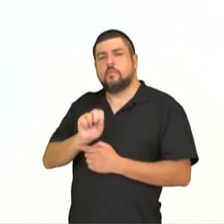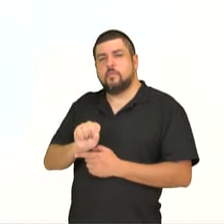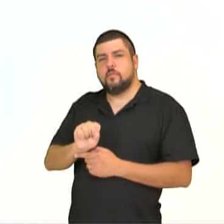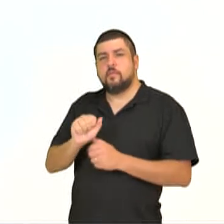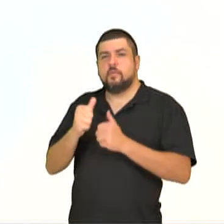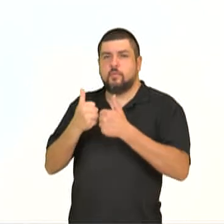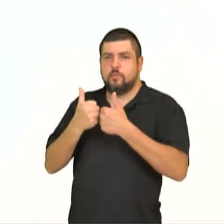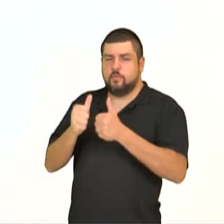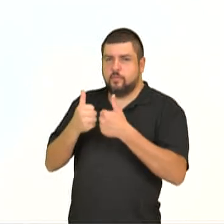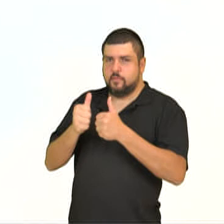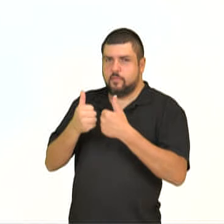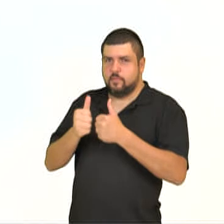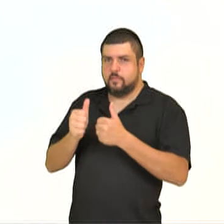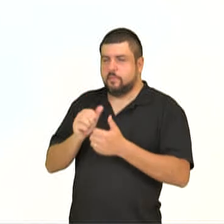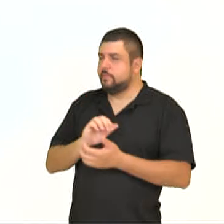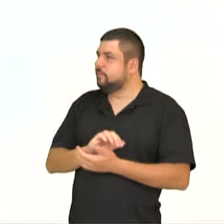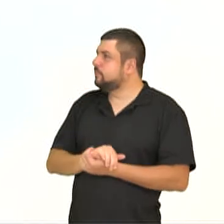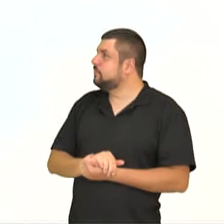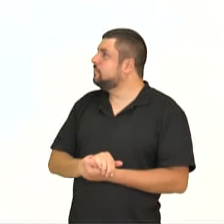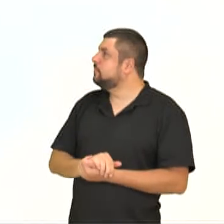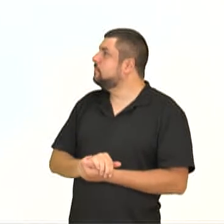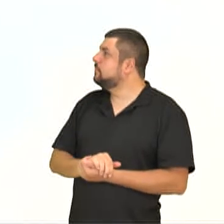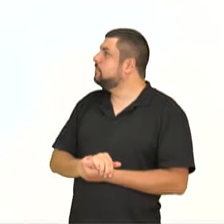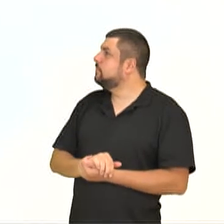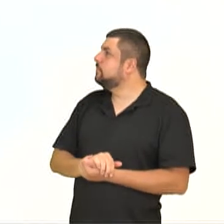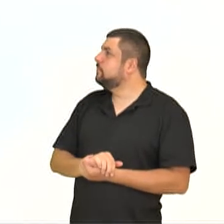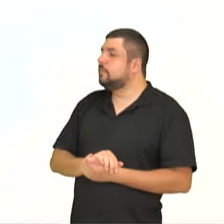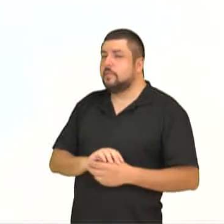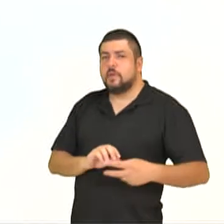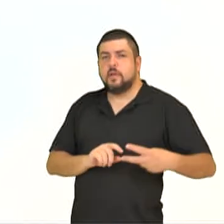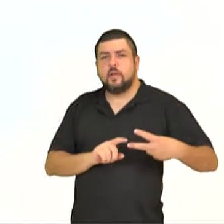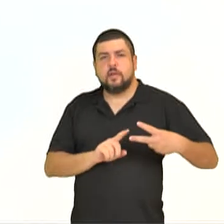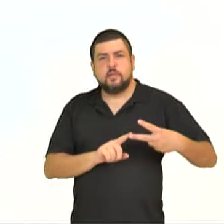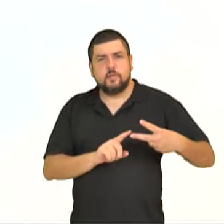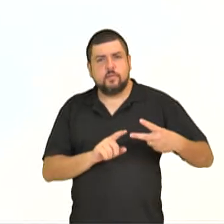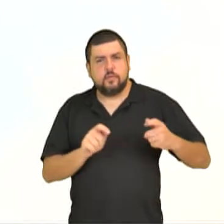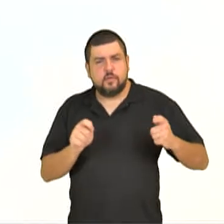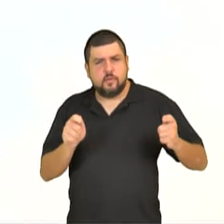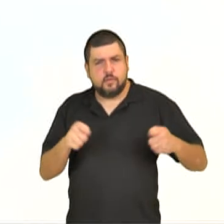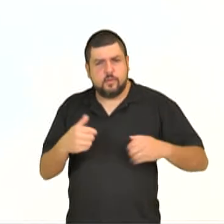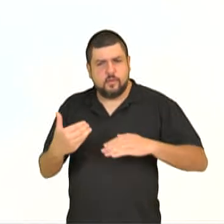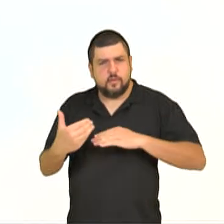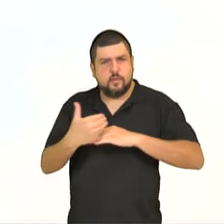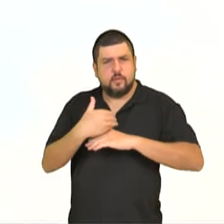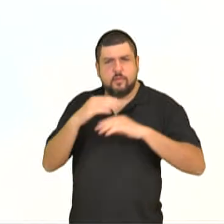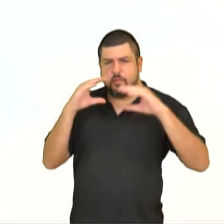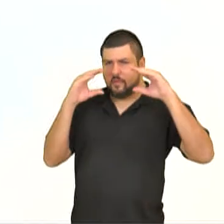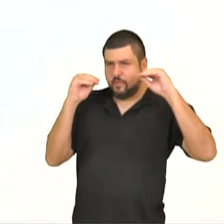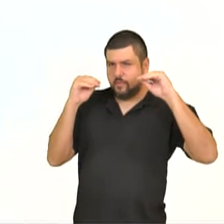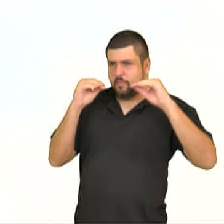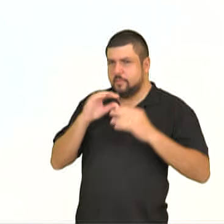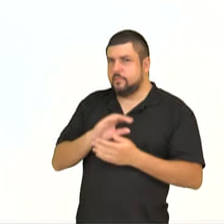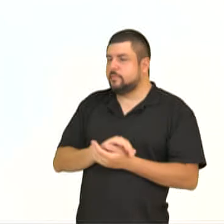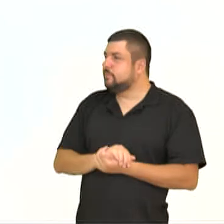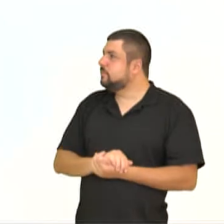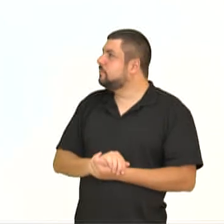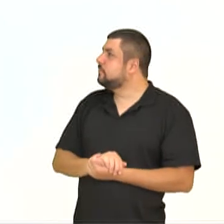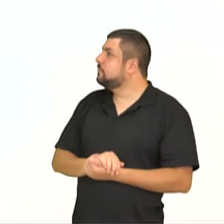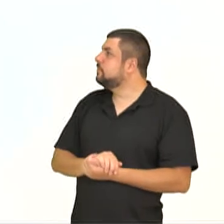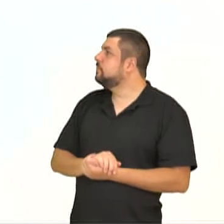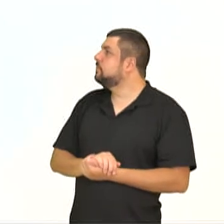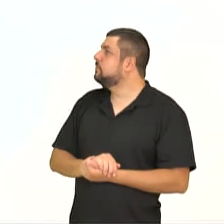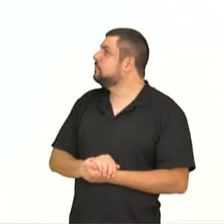esta noite? Você tem tempo de vir esta noite? 3. Tu